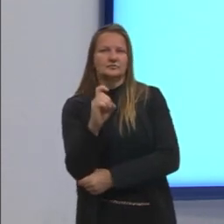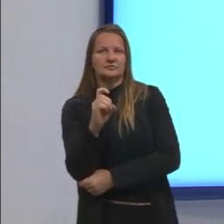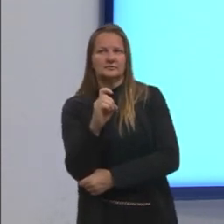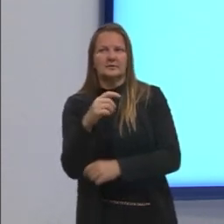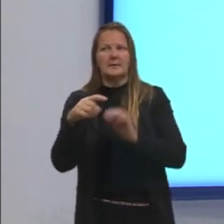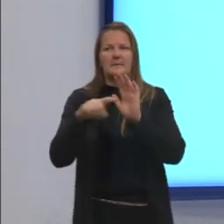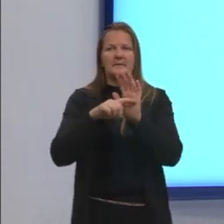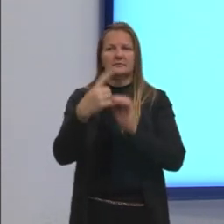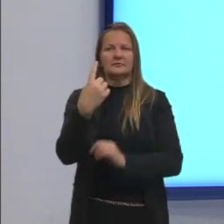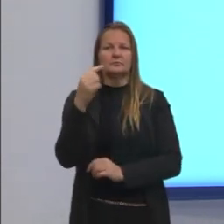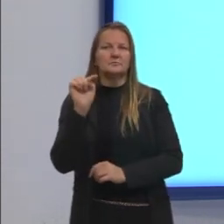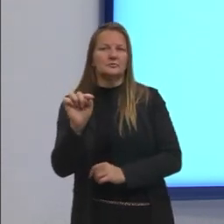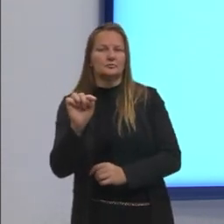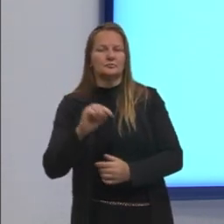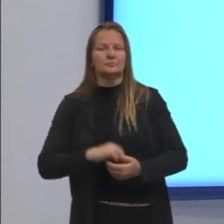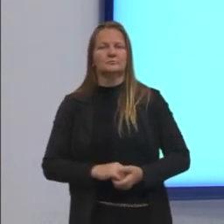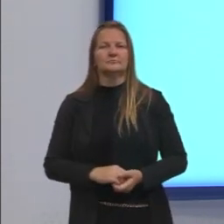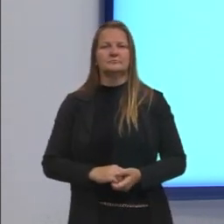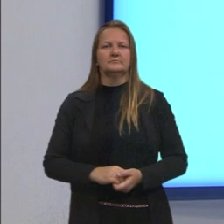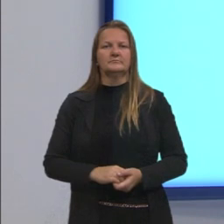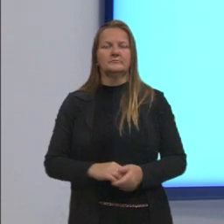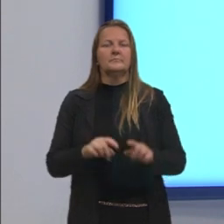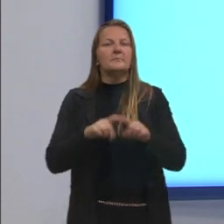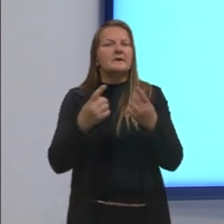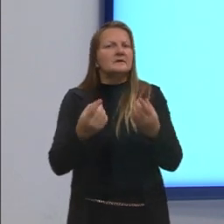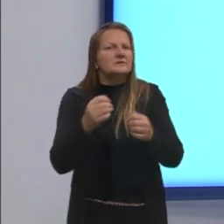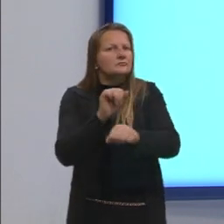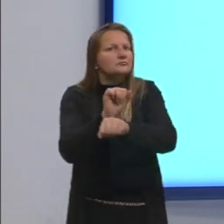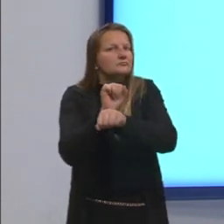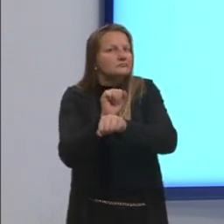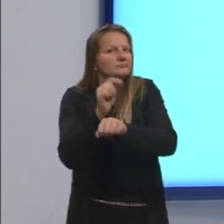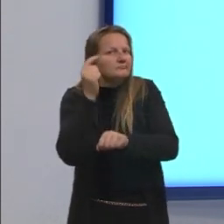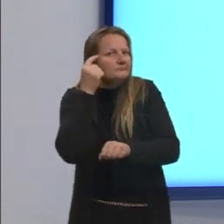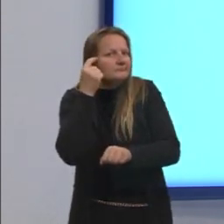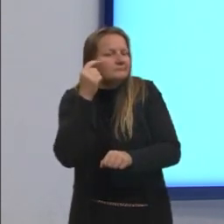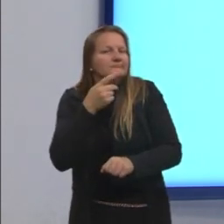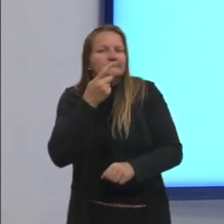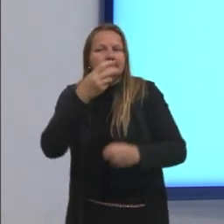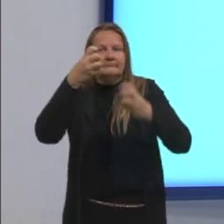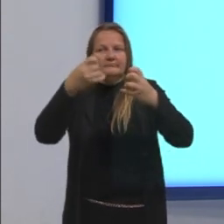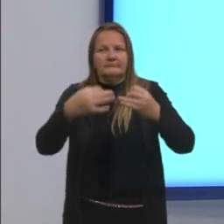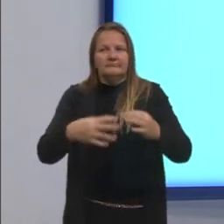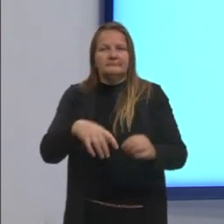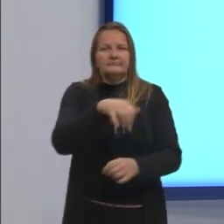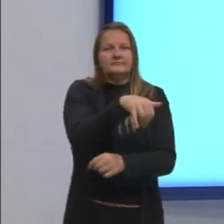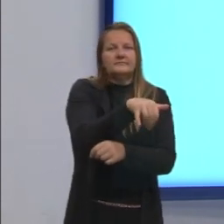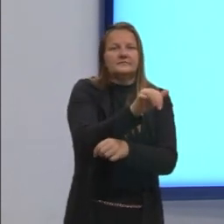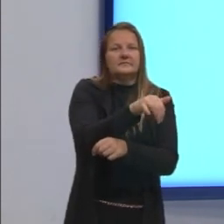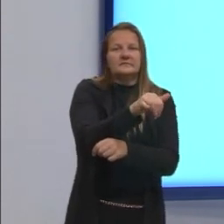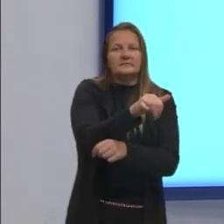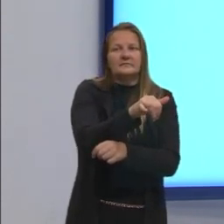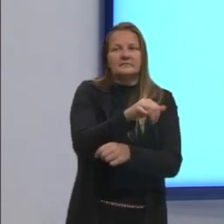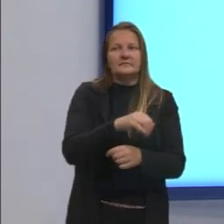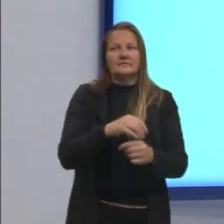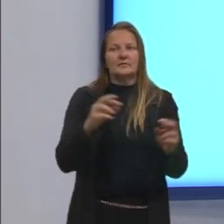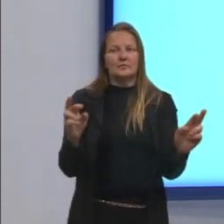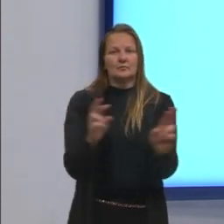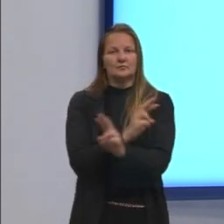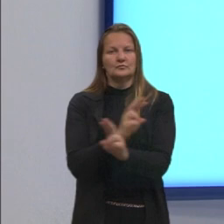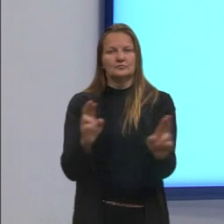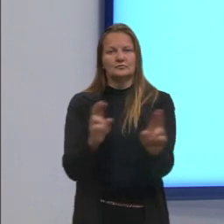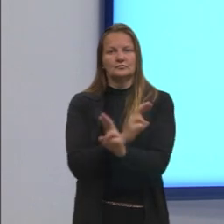- 1.000 mas espera aí gente o que que eu falei para vocês sempre que a gente tem o y Ele tá em função de